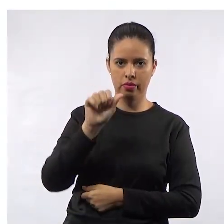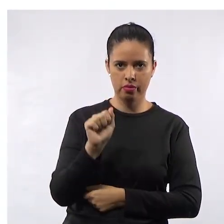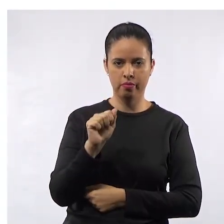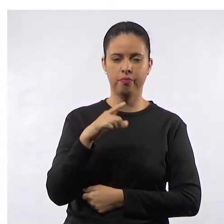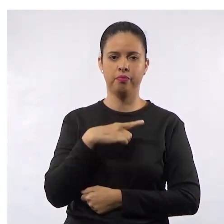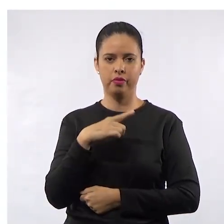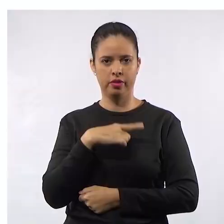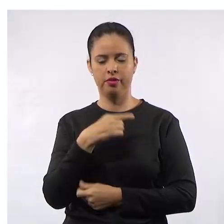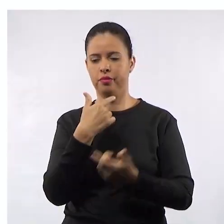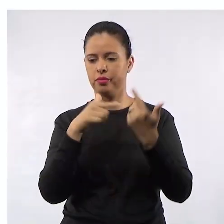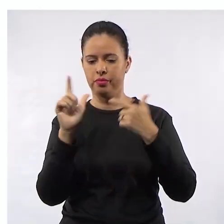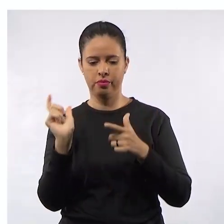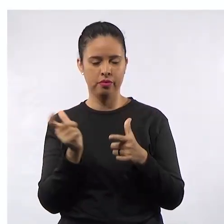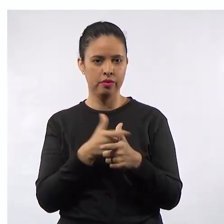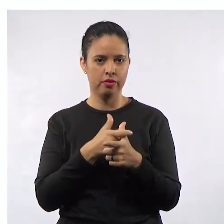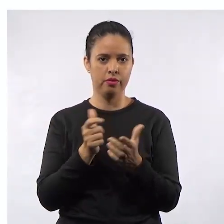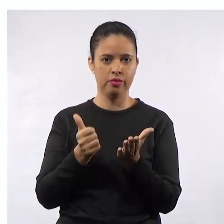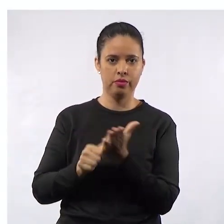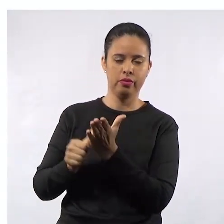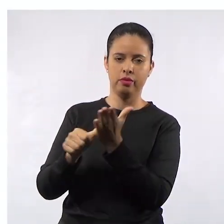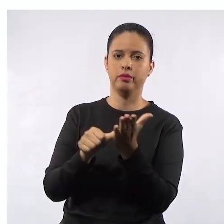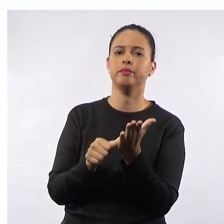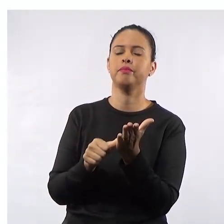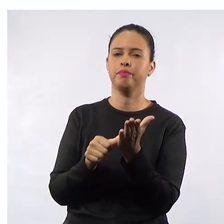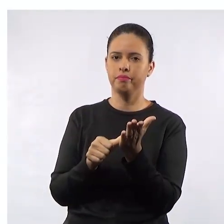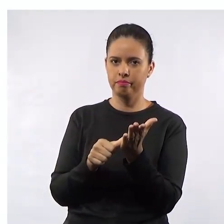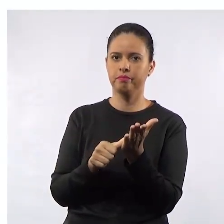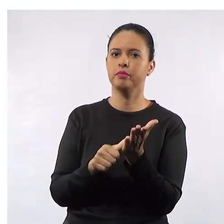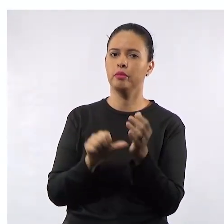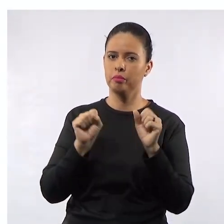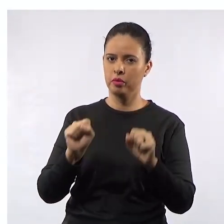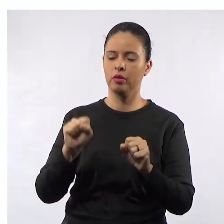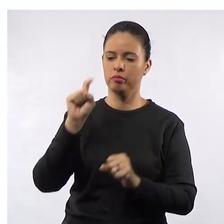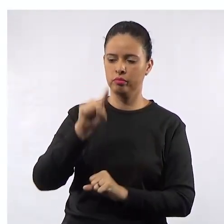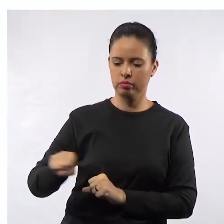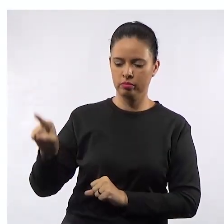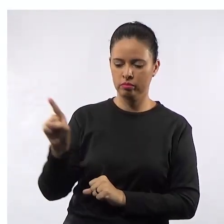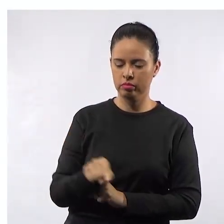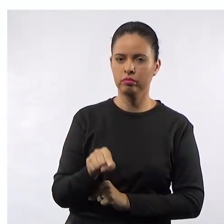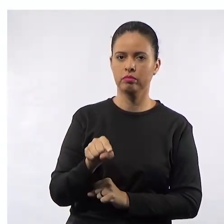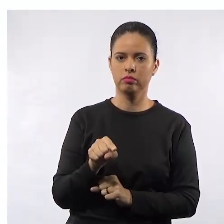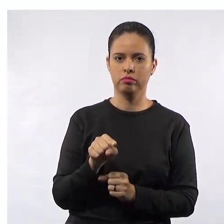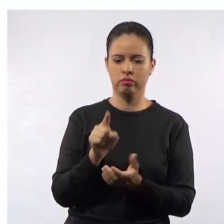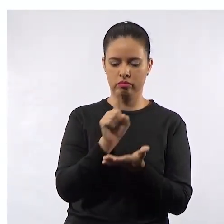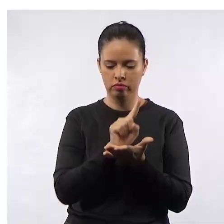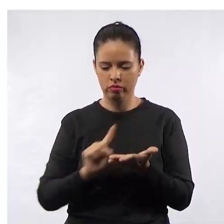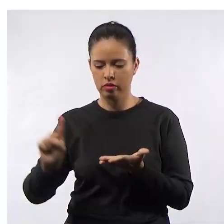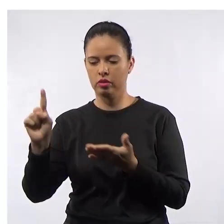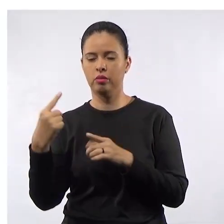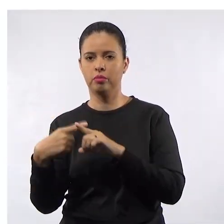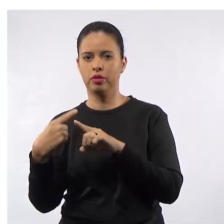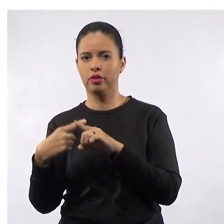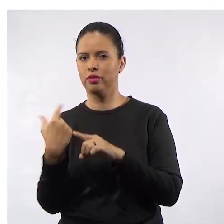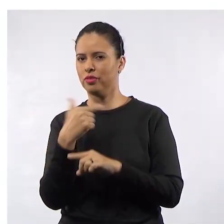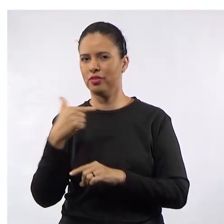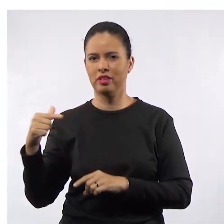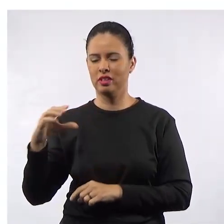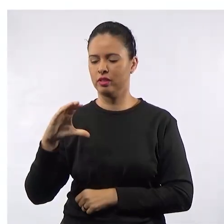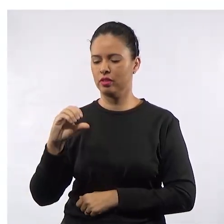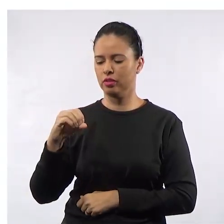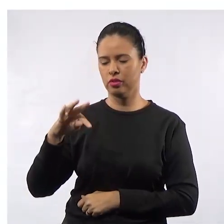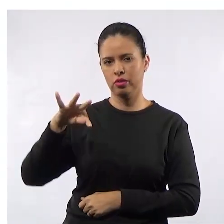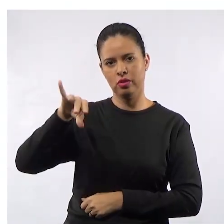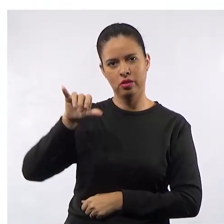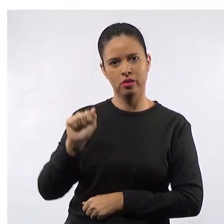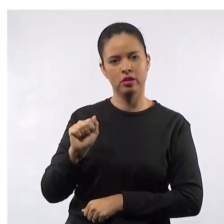tá penhorada por um credor do sócio então ele de fato ele pode ser excluído da sociedade porque ele não tem mais